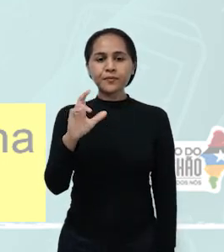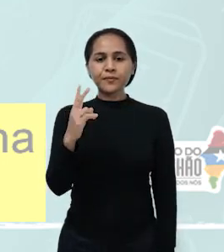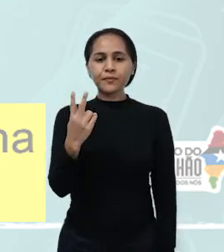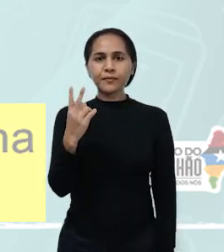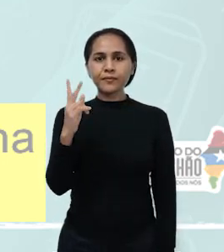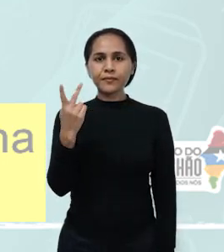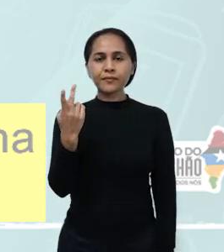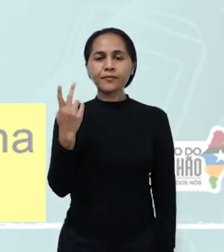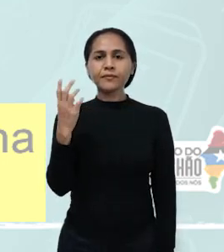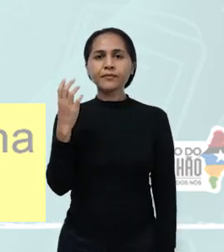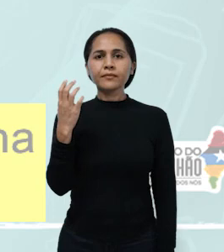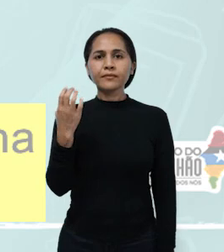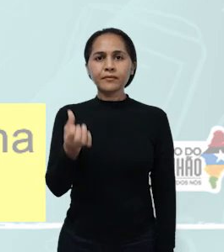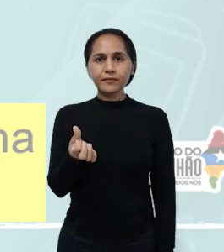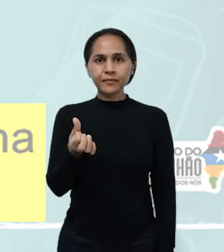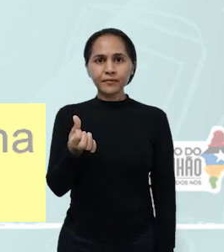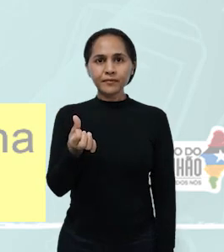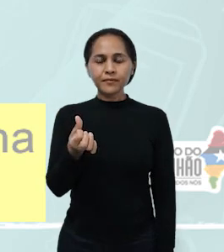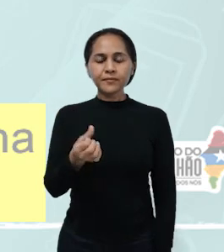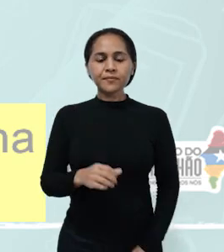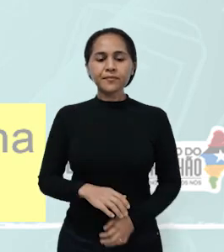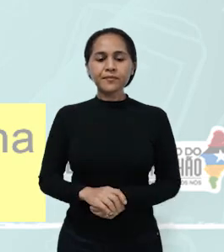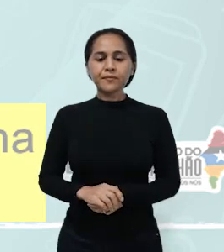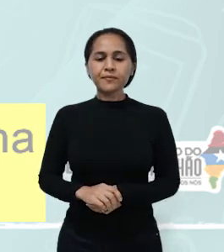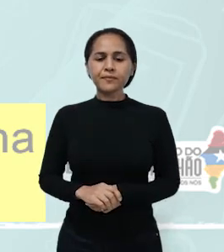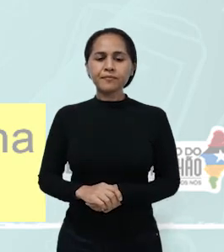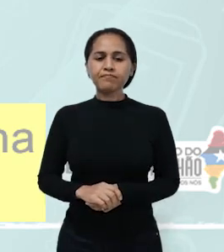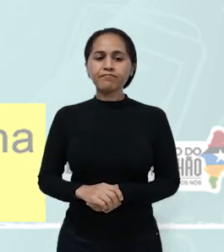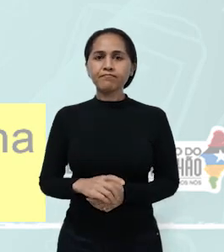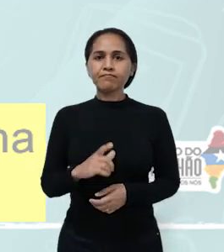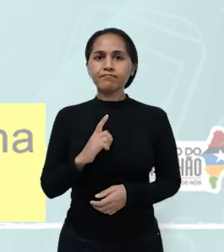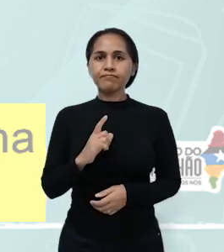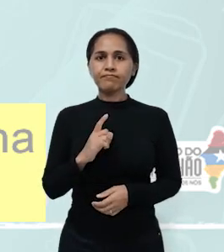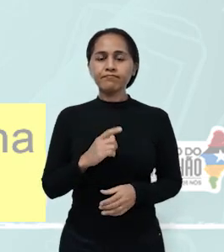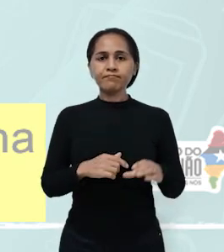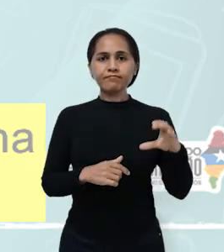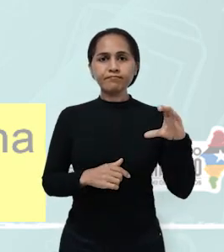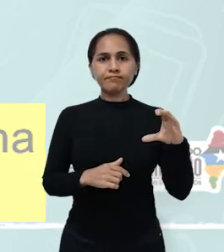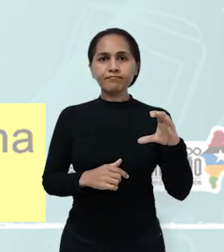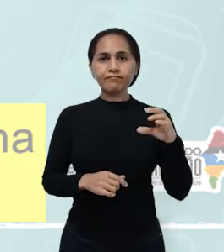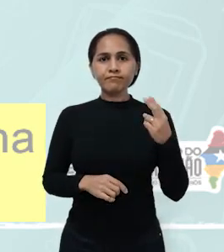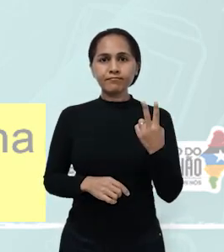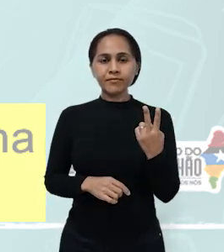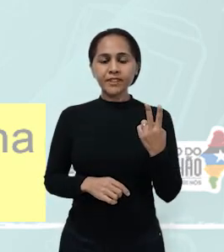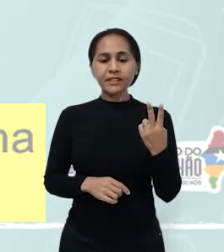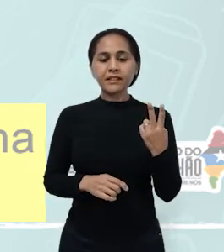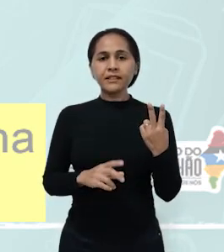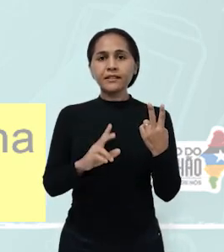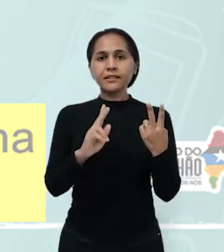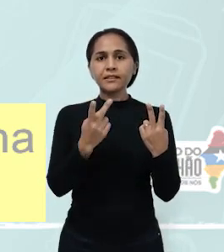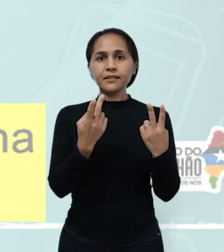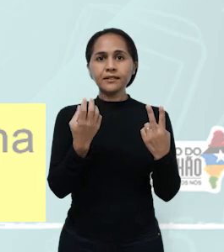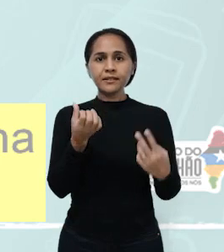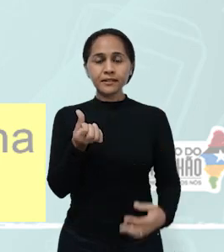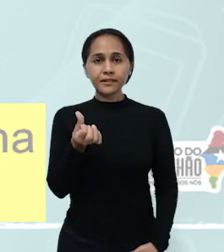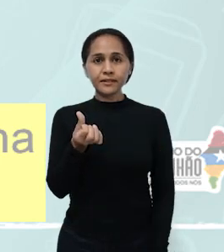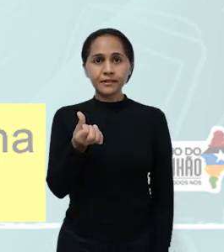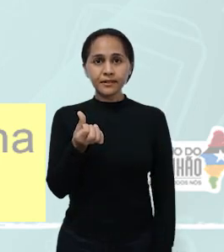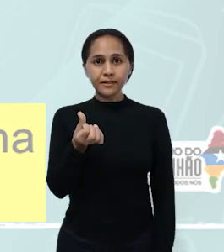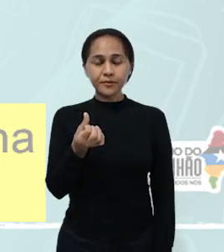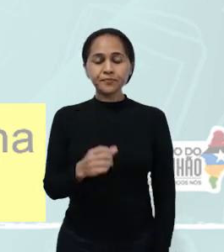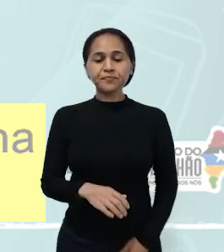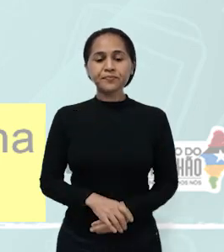C2H6, certo? C2H6. Ou seja, são 2 carbonos e 6 hidrogênios.